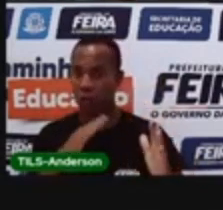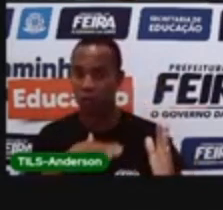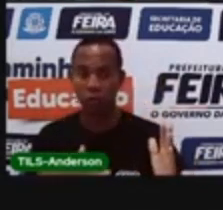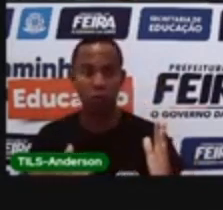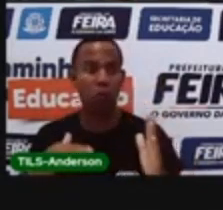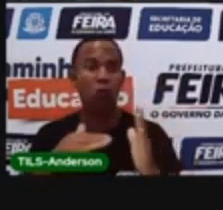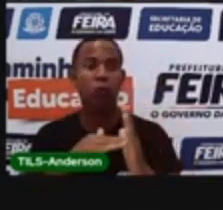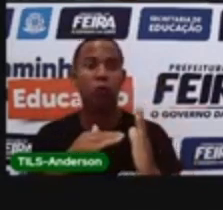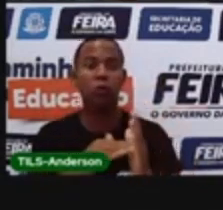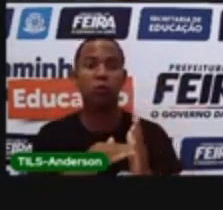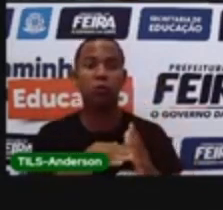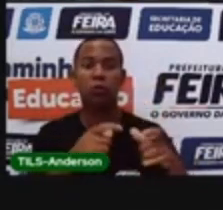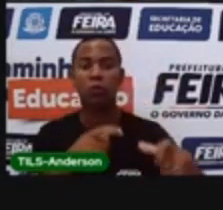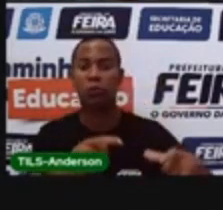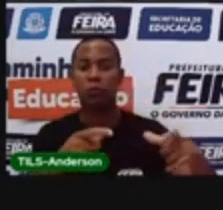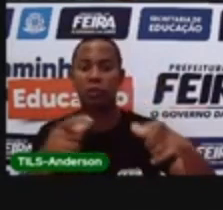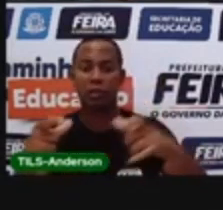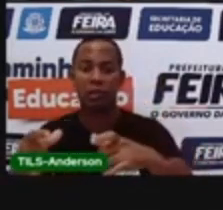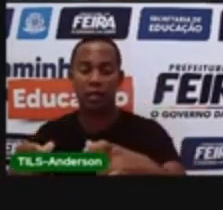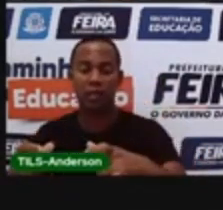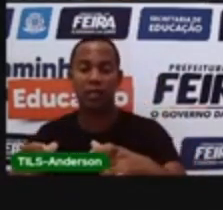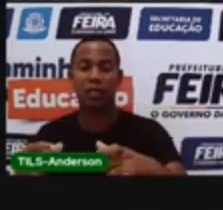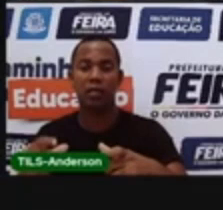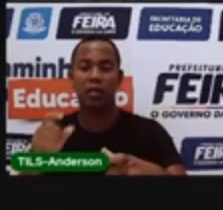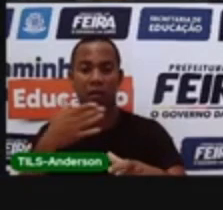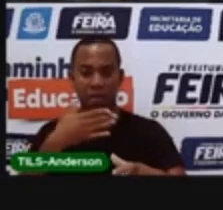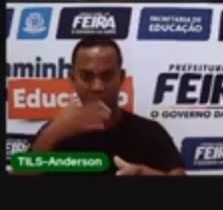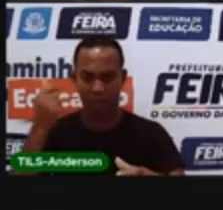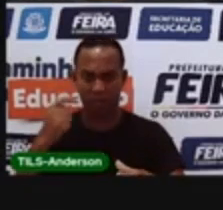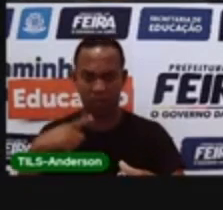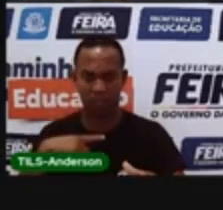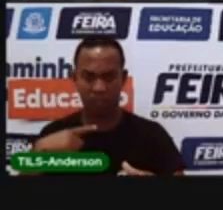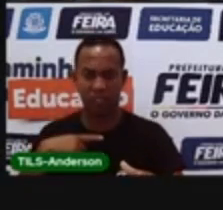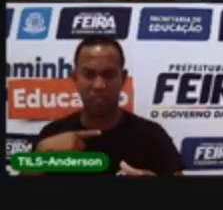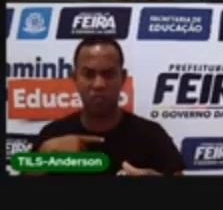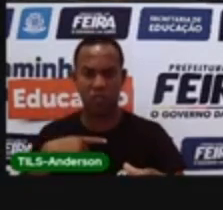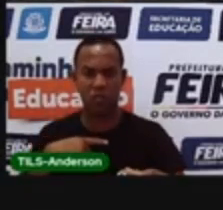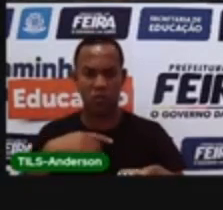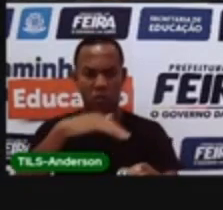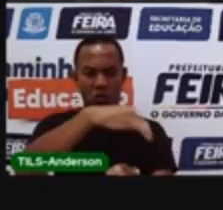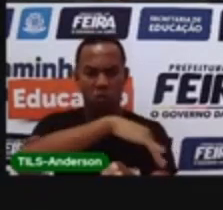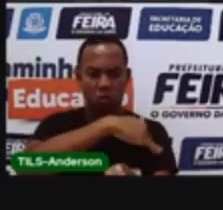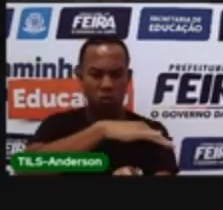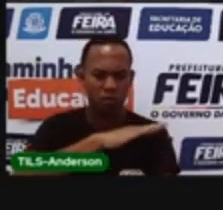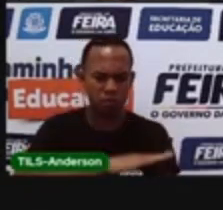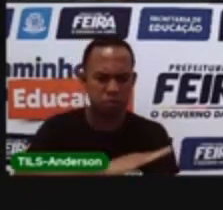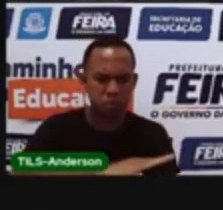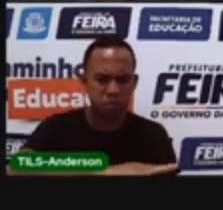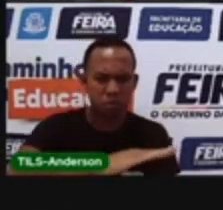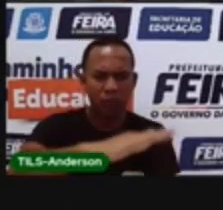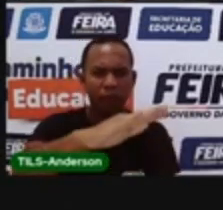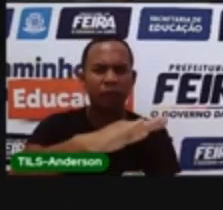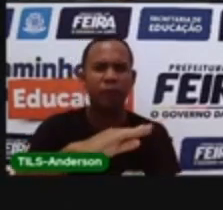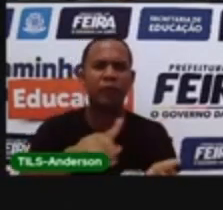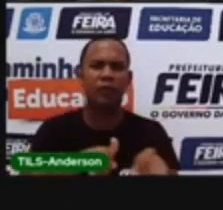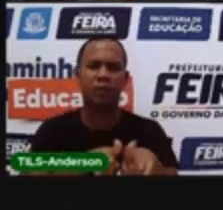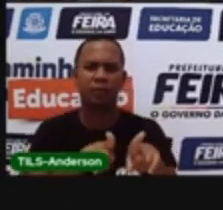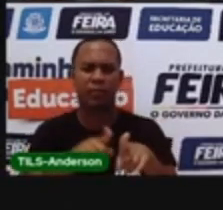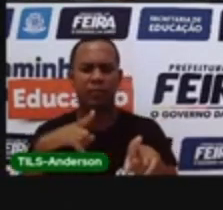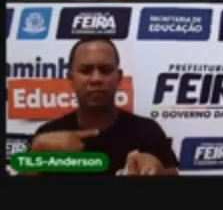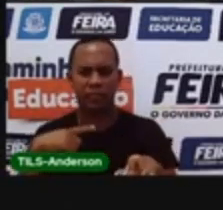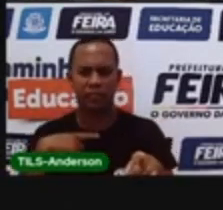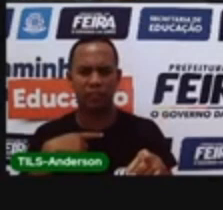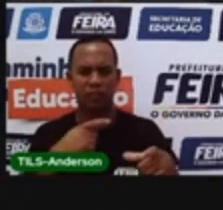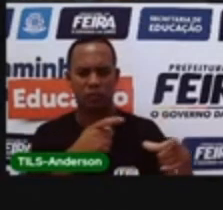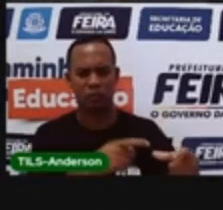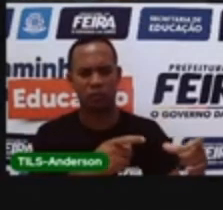todos esses itens do saneamento básico: a rua calçada, a rede de esgoto, água. Existem bairros onde a